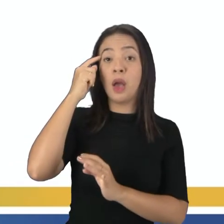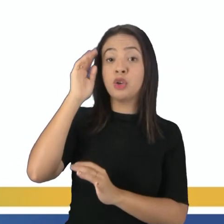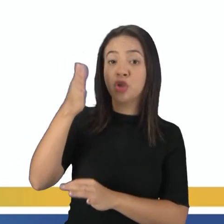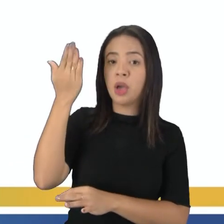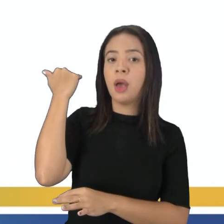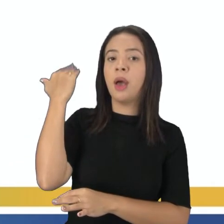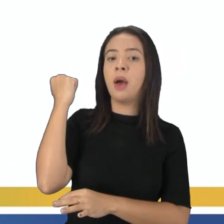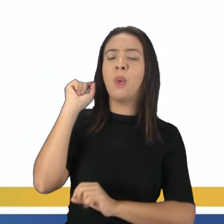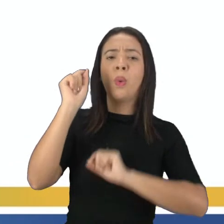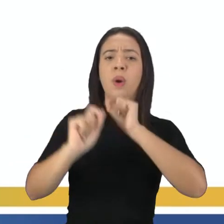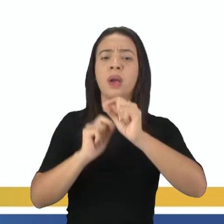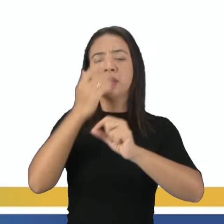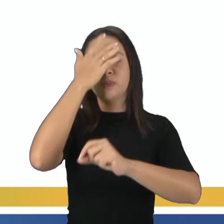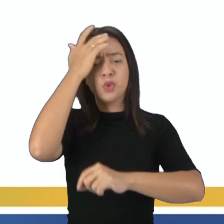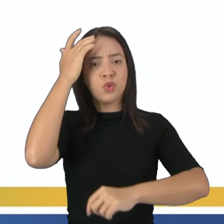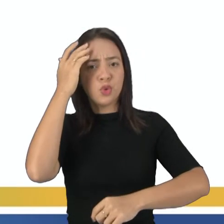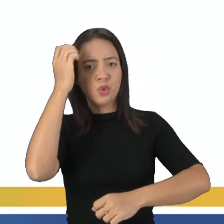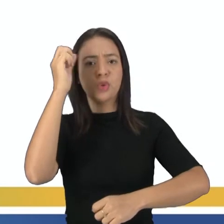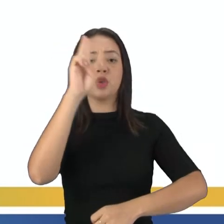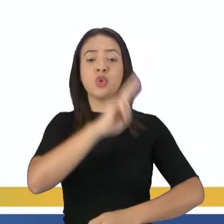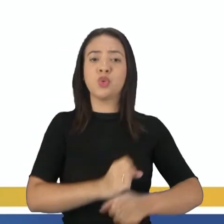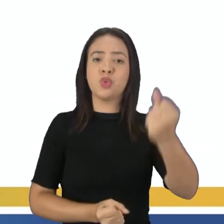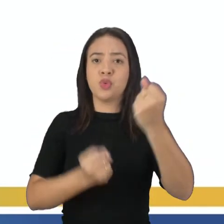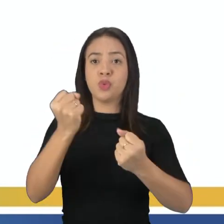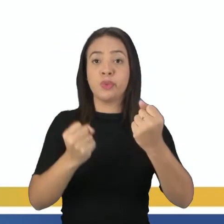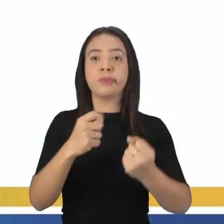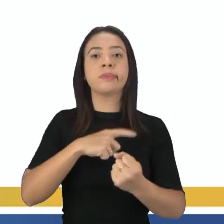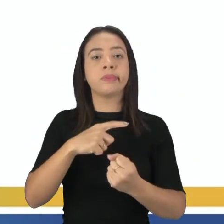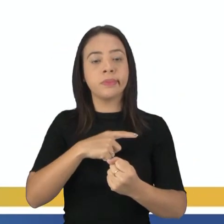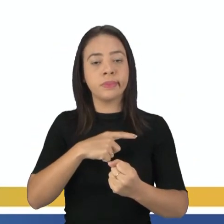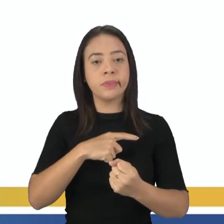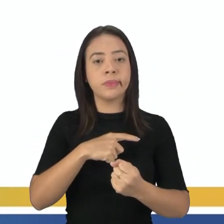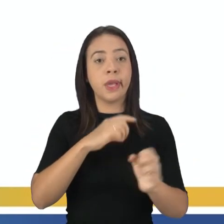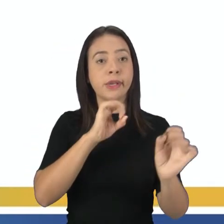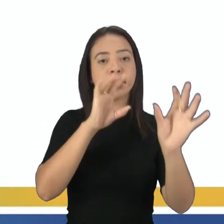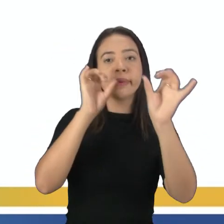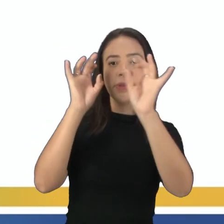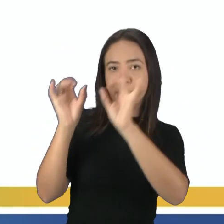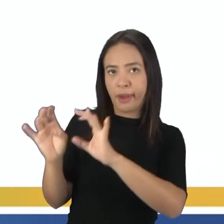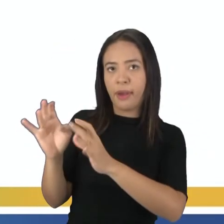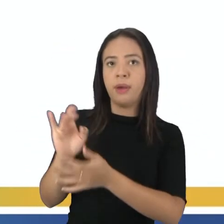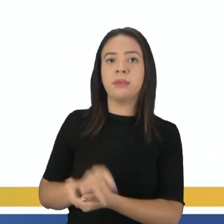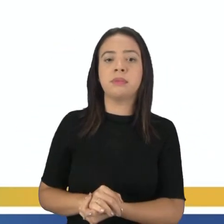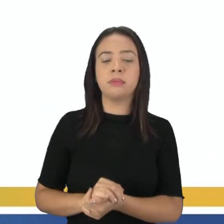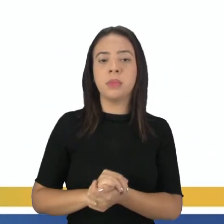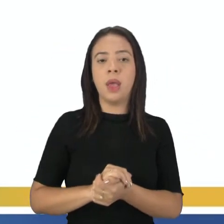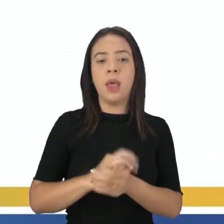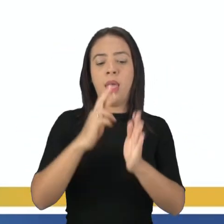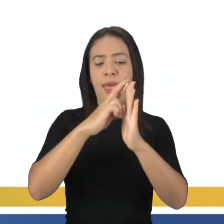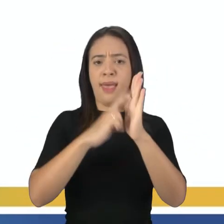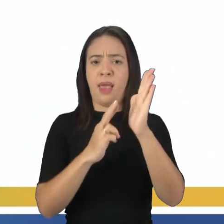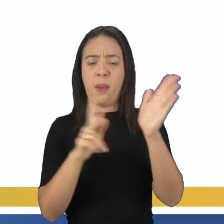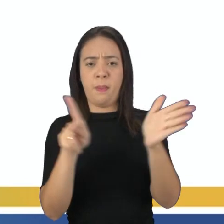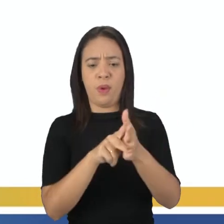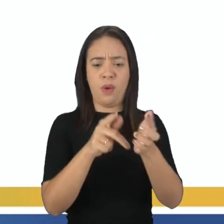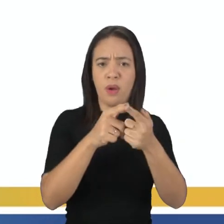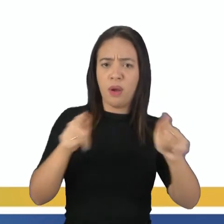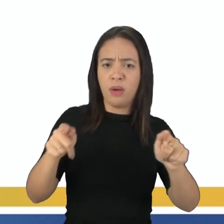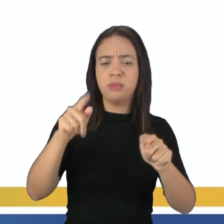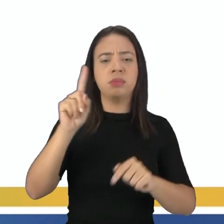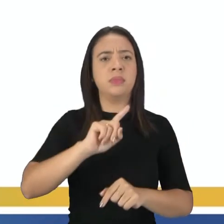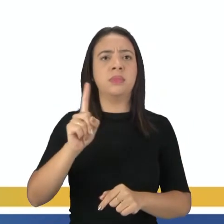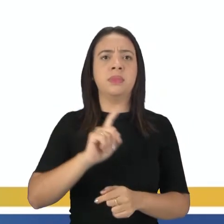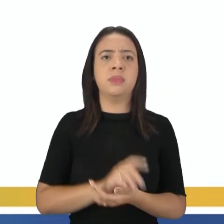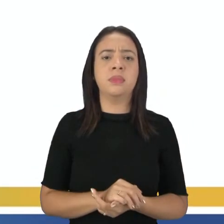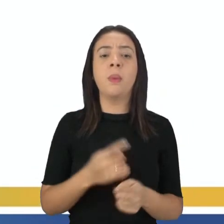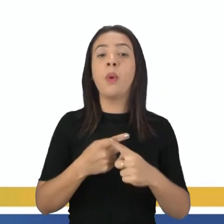os usuários de automóveis são privilegiados no trânsito. Ele não seguiu as regras da gramática, já que usou o pronome para retomar o que